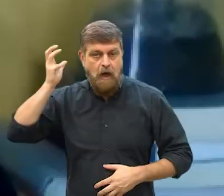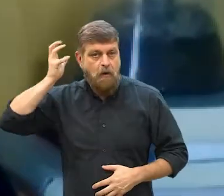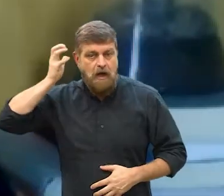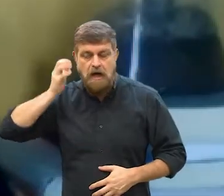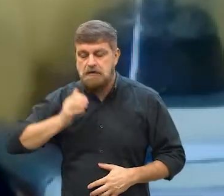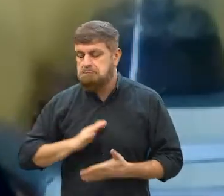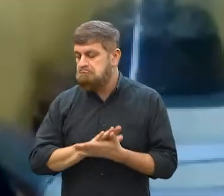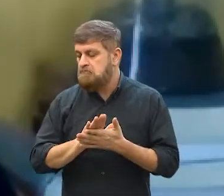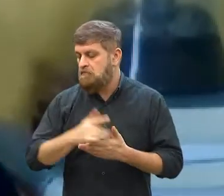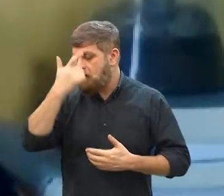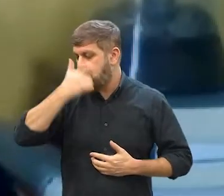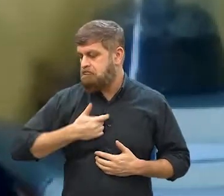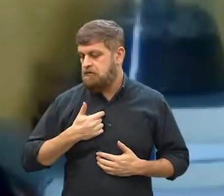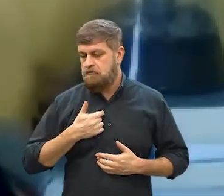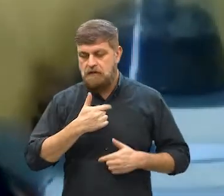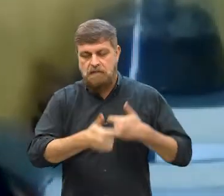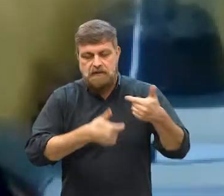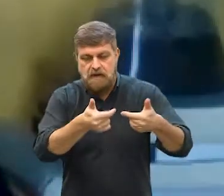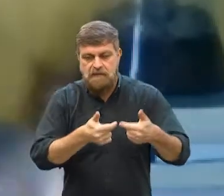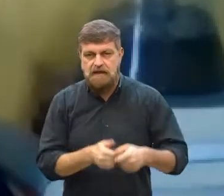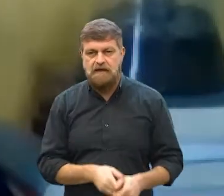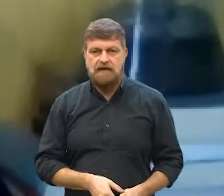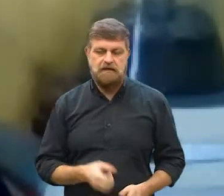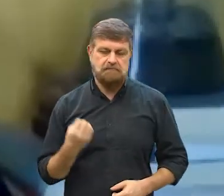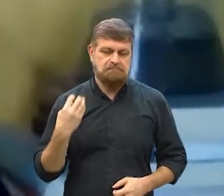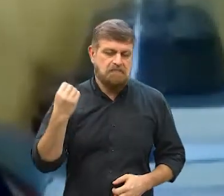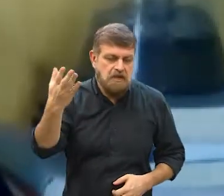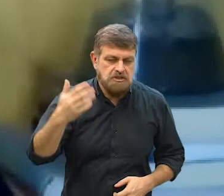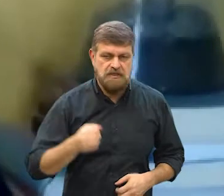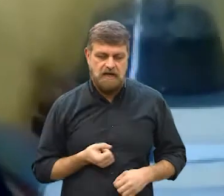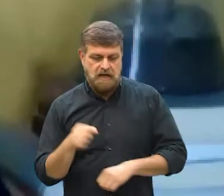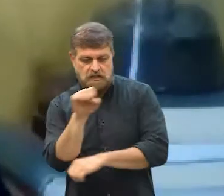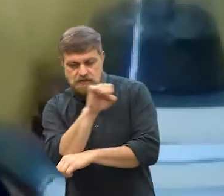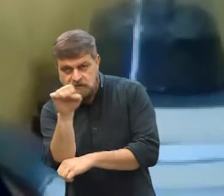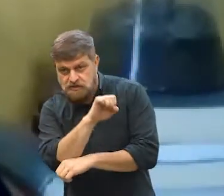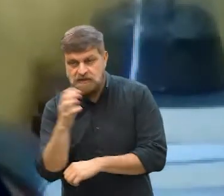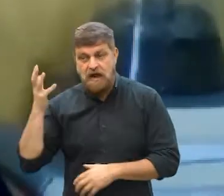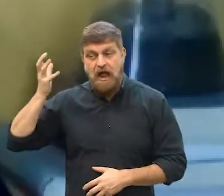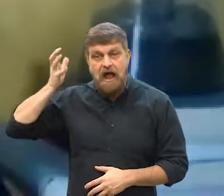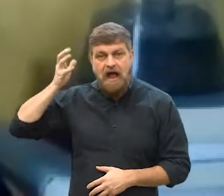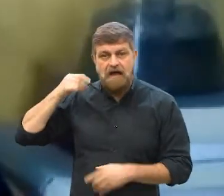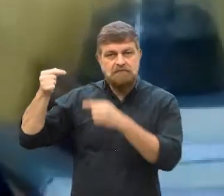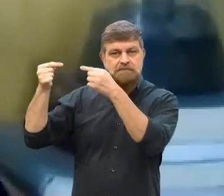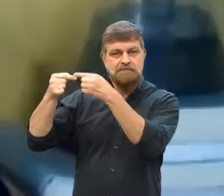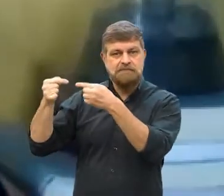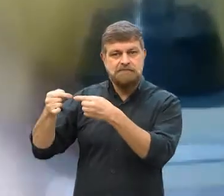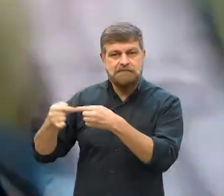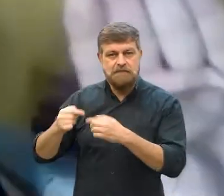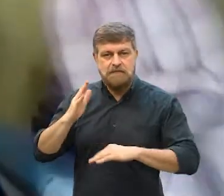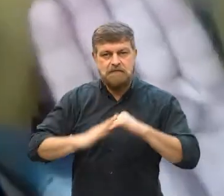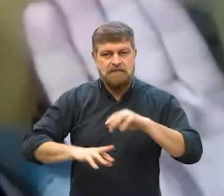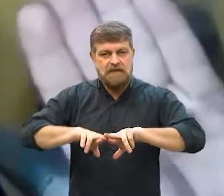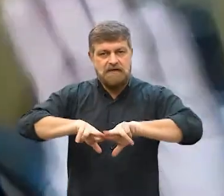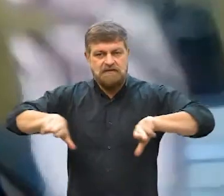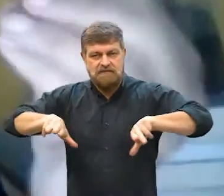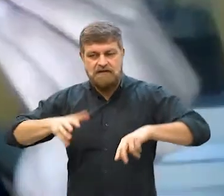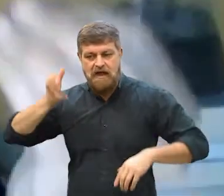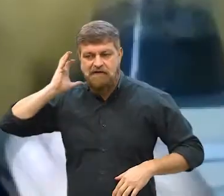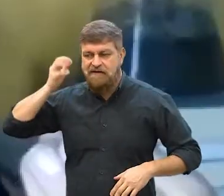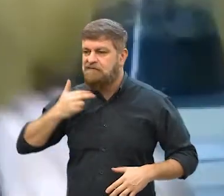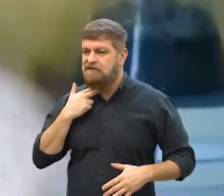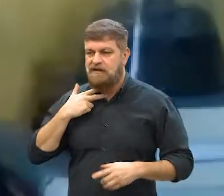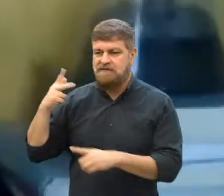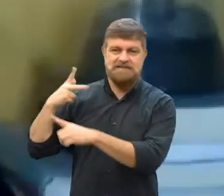ele se beneficia porque ele é um veículo em que ele pode ser consumido com outras atividades estou só isso aí ele já